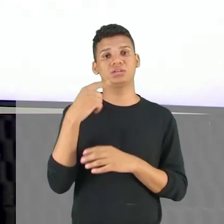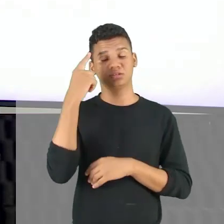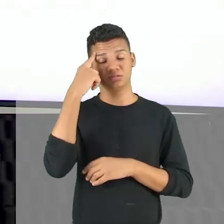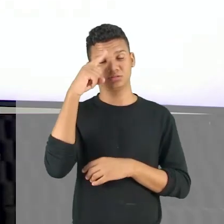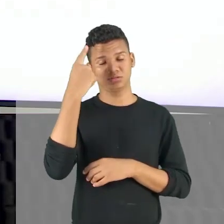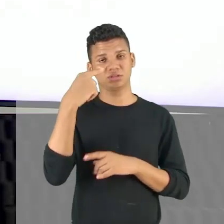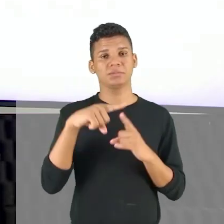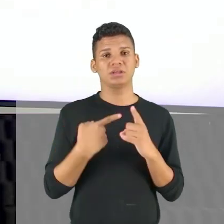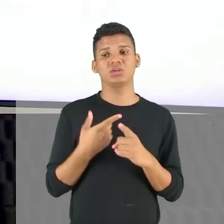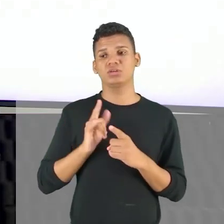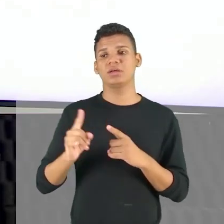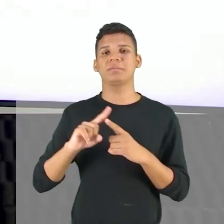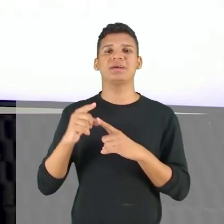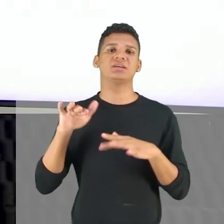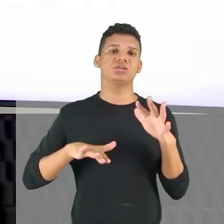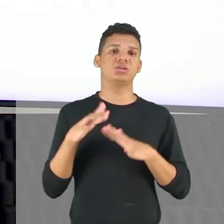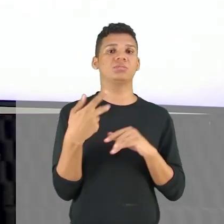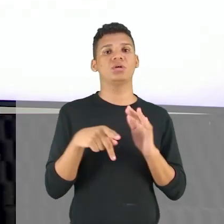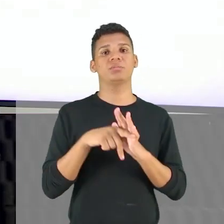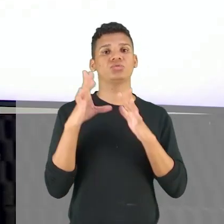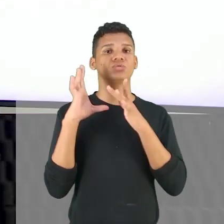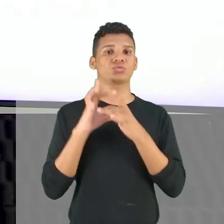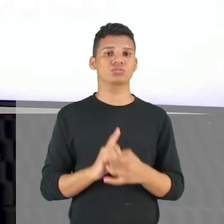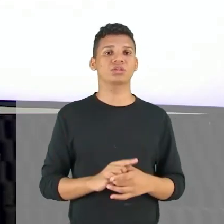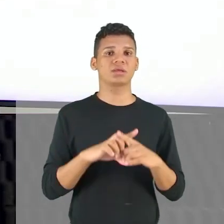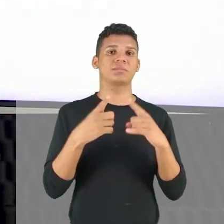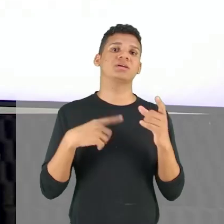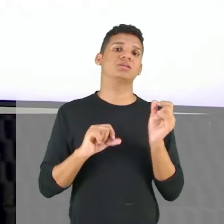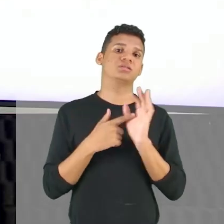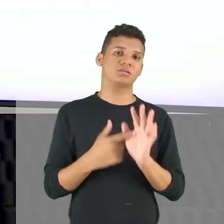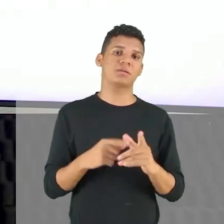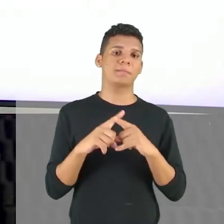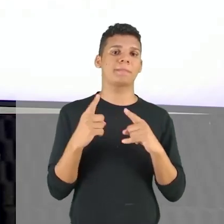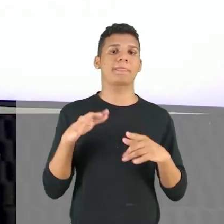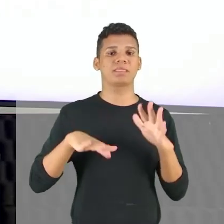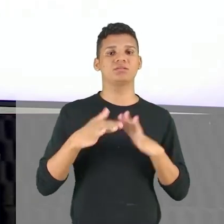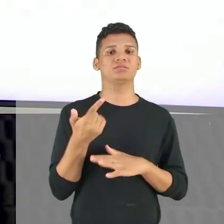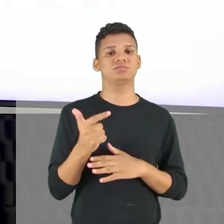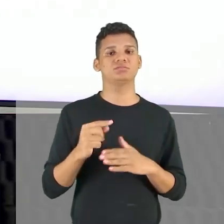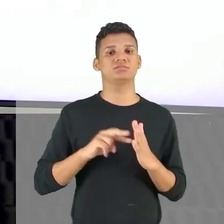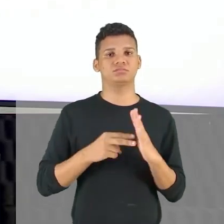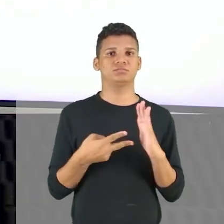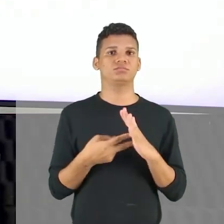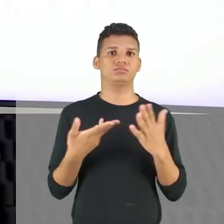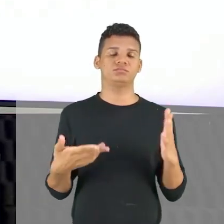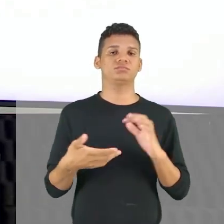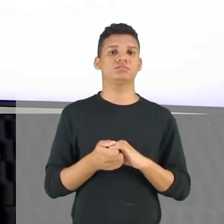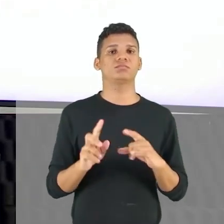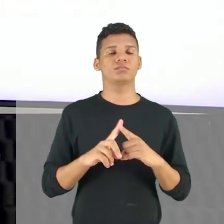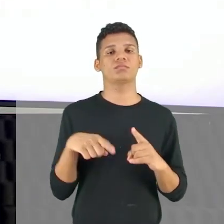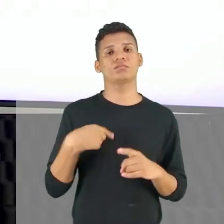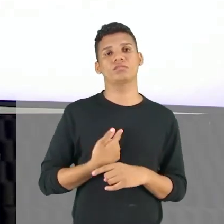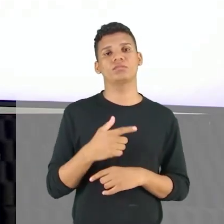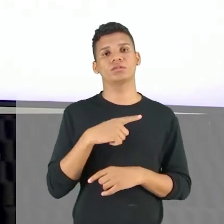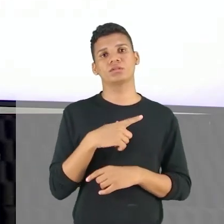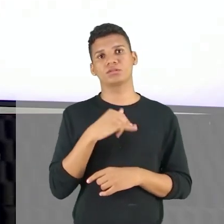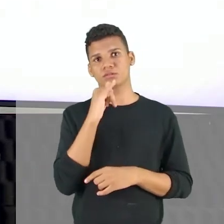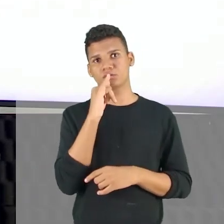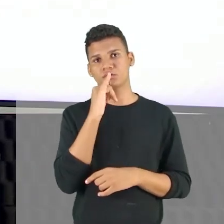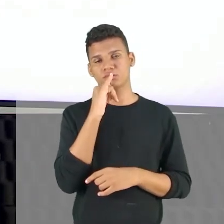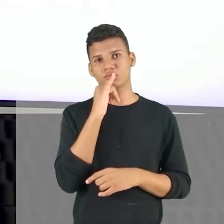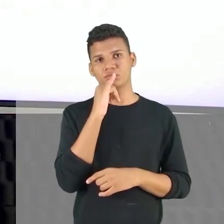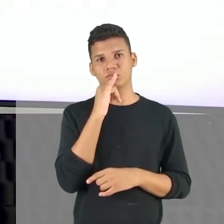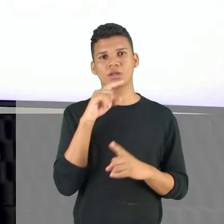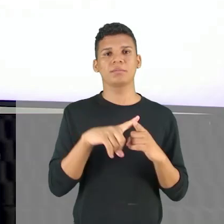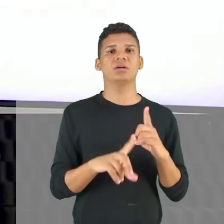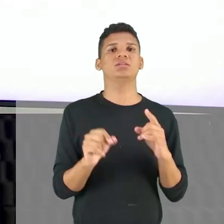também, entretanto, dependendo do contexto, tá? Que nesse caso aqui não significa isso. Então aqui nós temos essa palavra amo, né? Segundo o